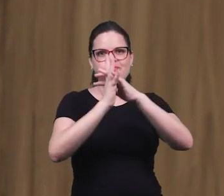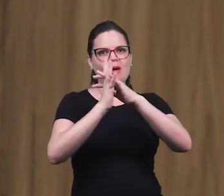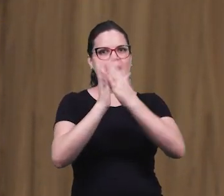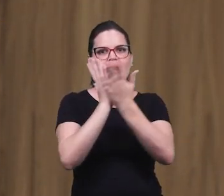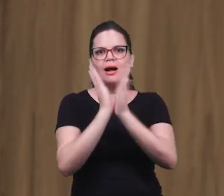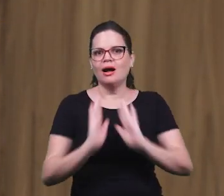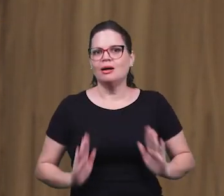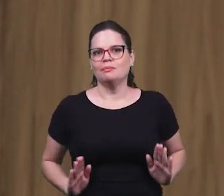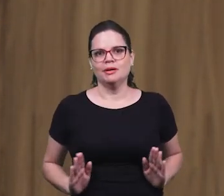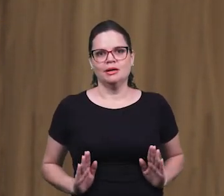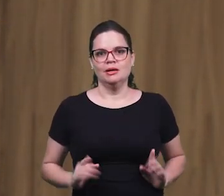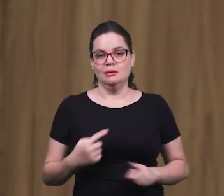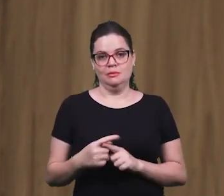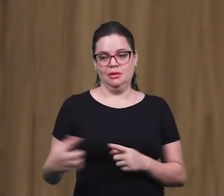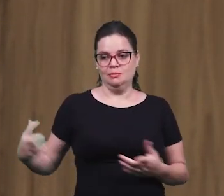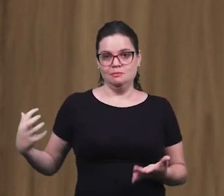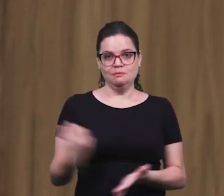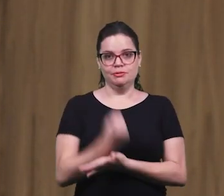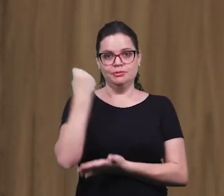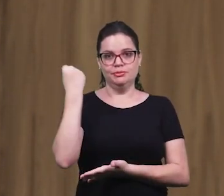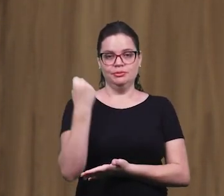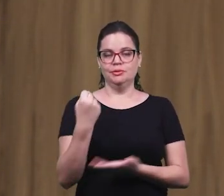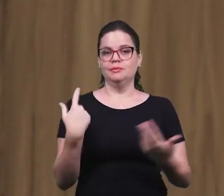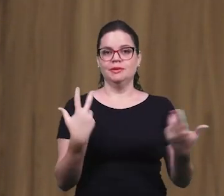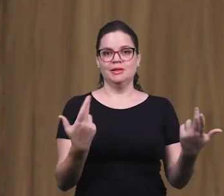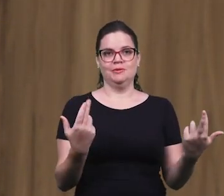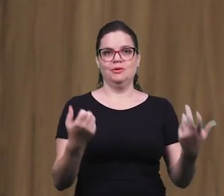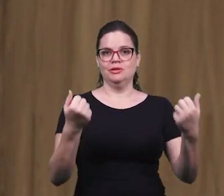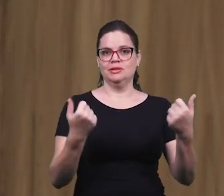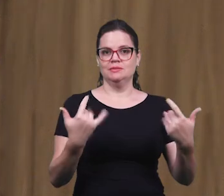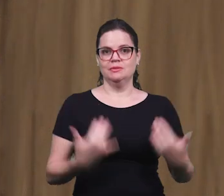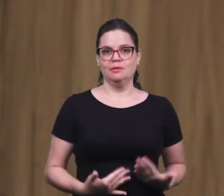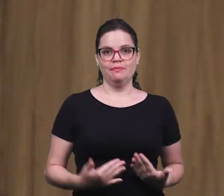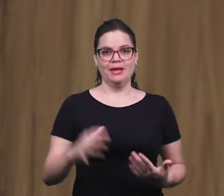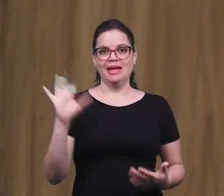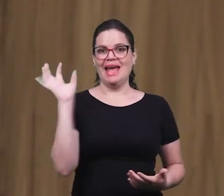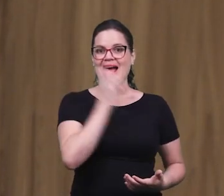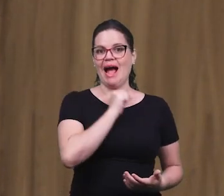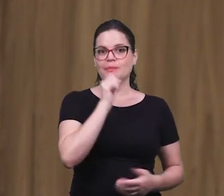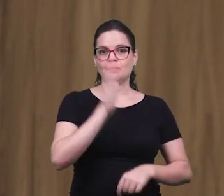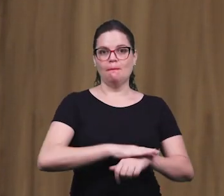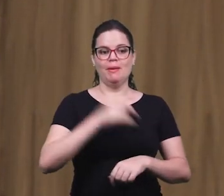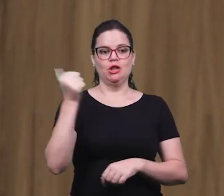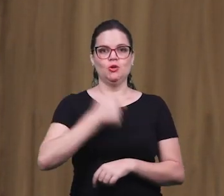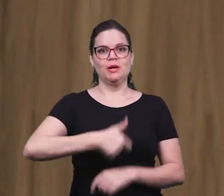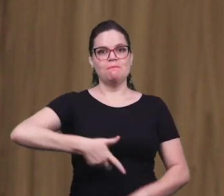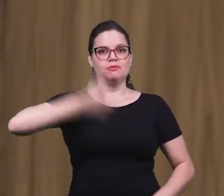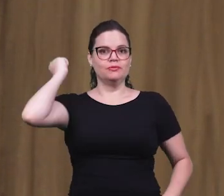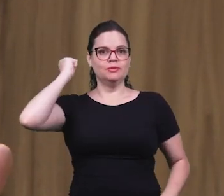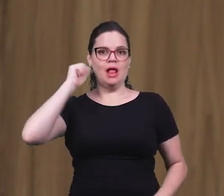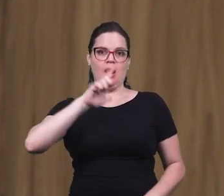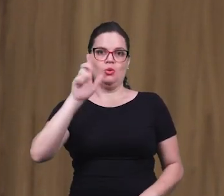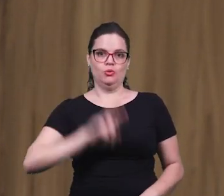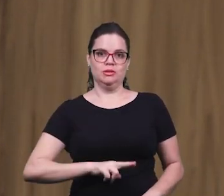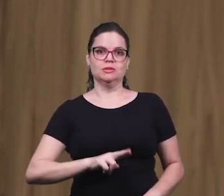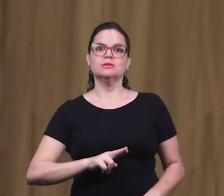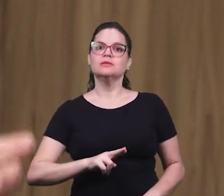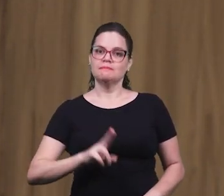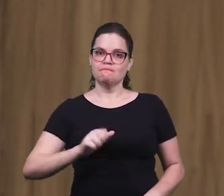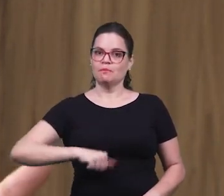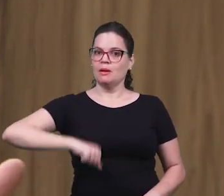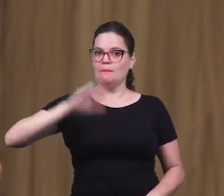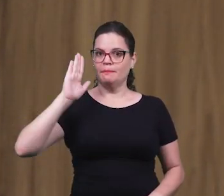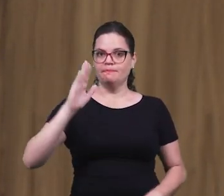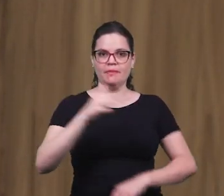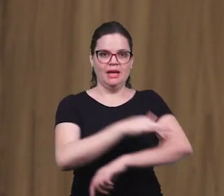física. Por quê? Porque como falaram ali, né, ele é mais rápido do que a velocidade da luz, e a física ela fala que